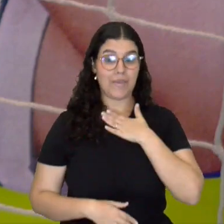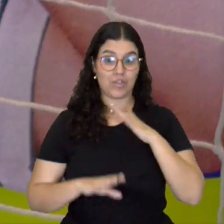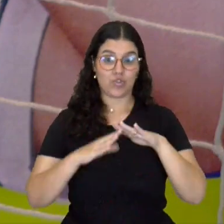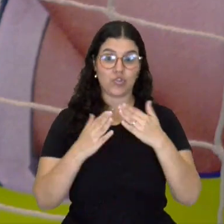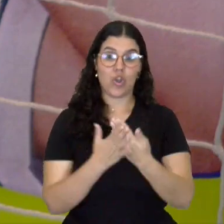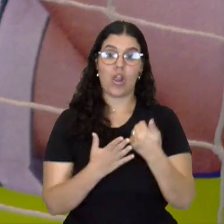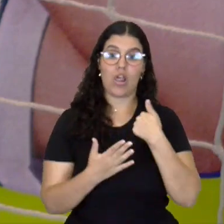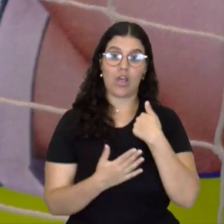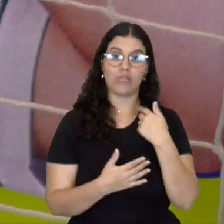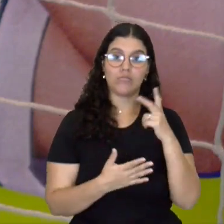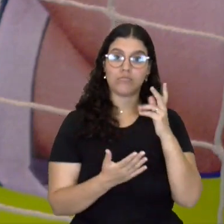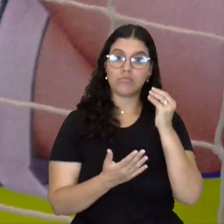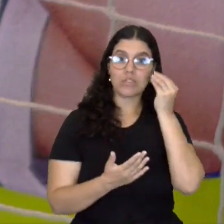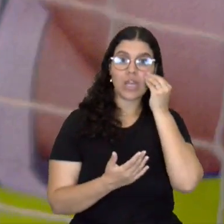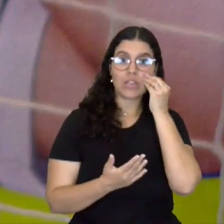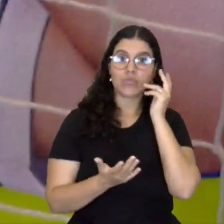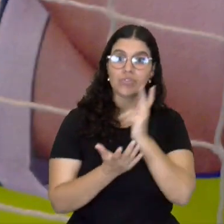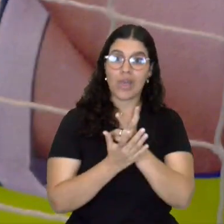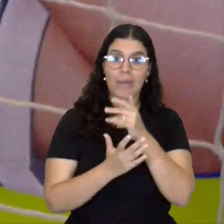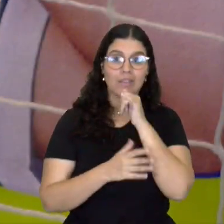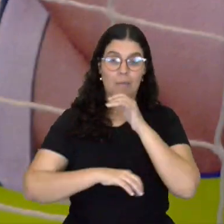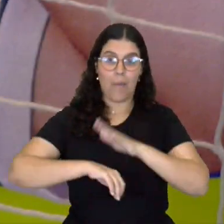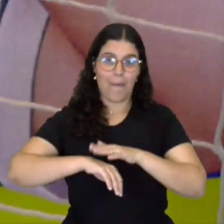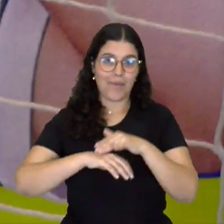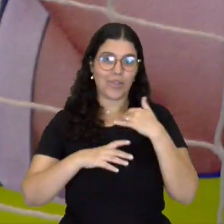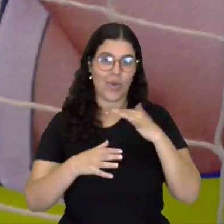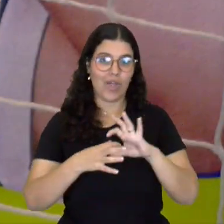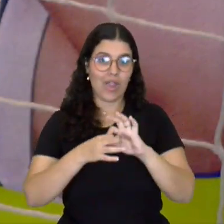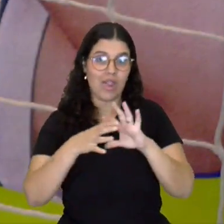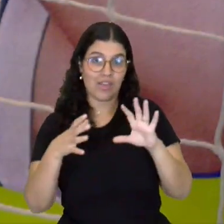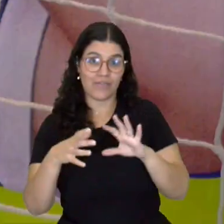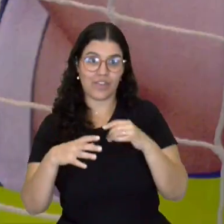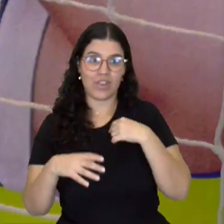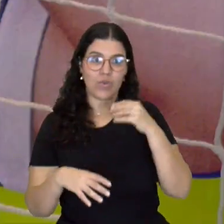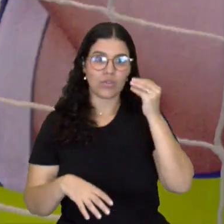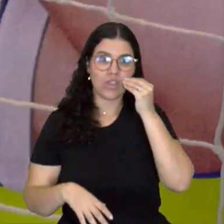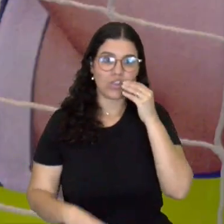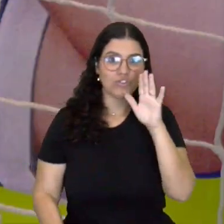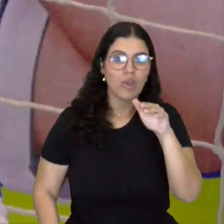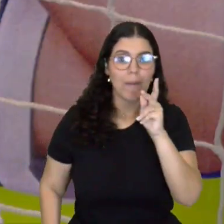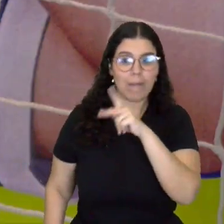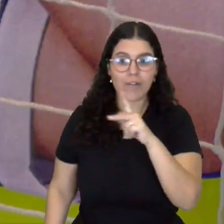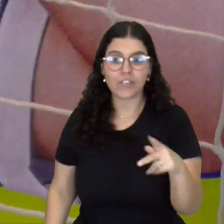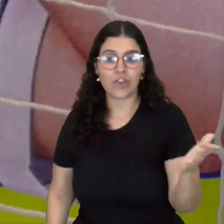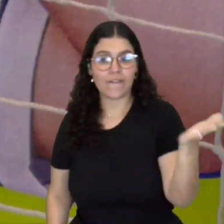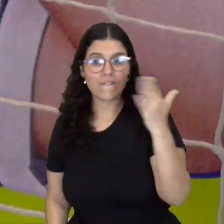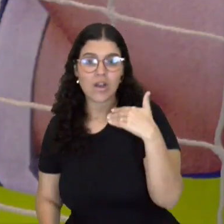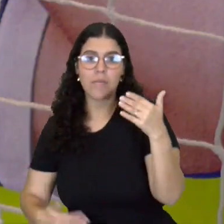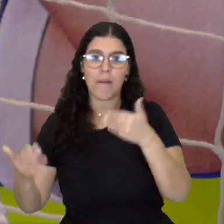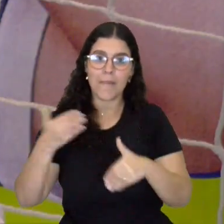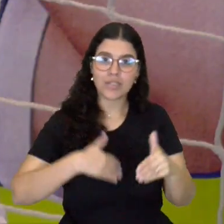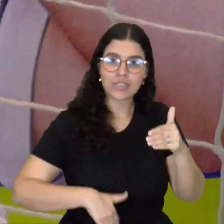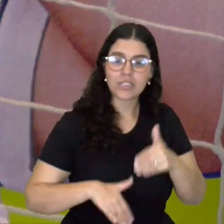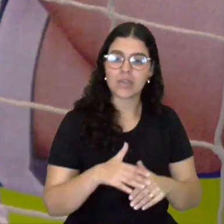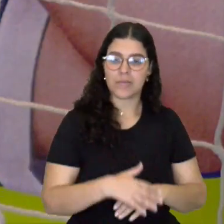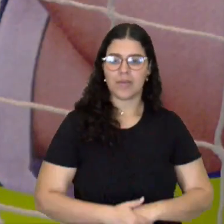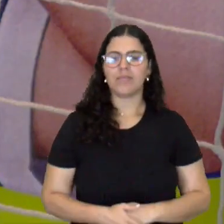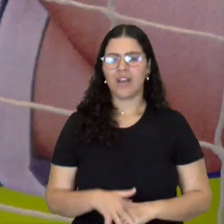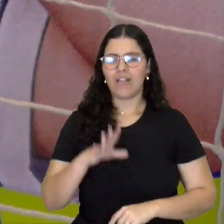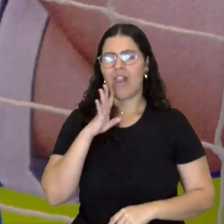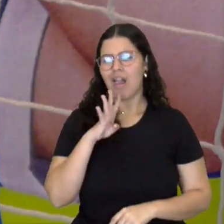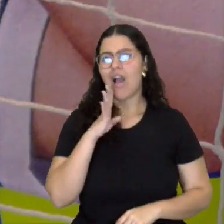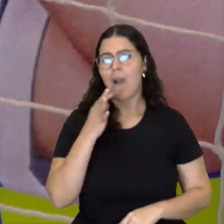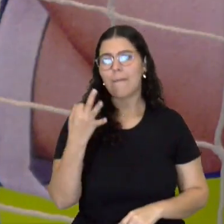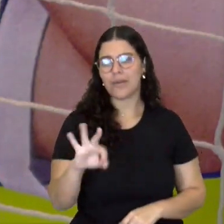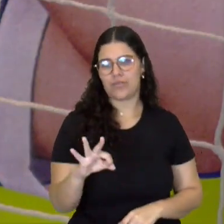atividade livre, tentar reunir um professor, fazer uma formação informal ali, participa, pega o kit, vamos lá, é muito legal. Então é